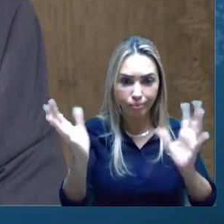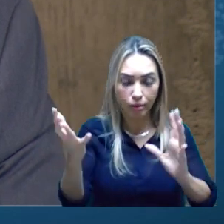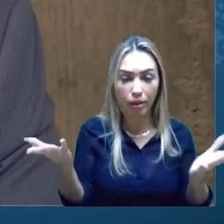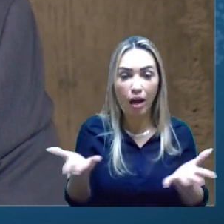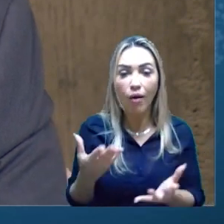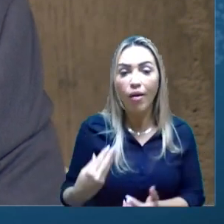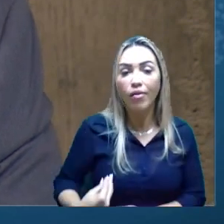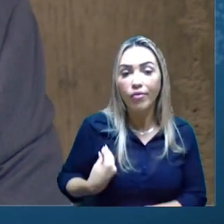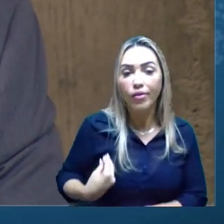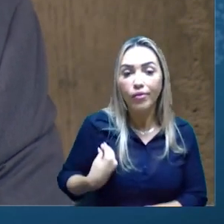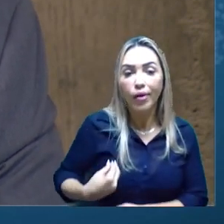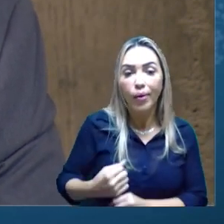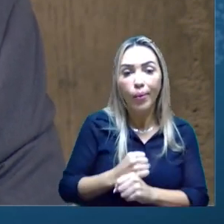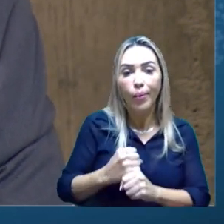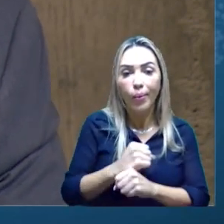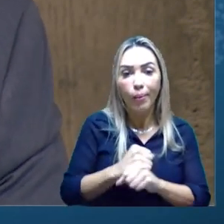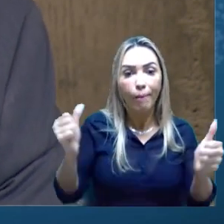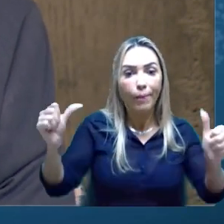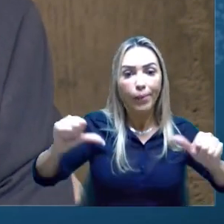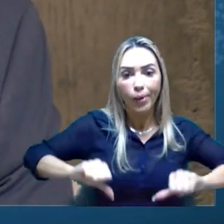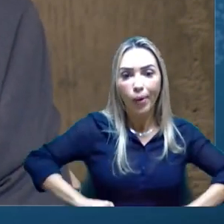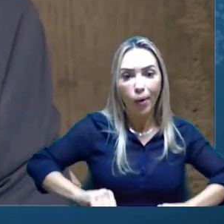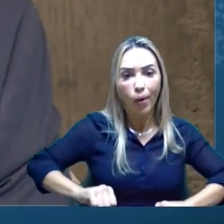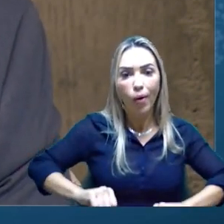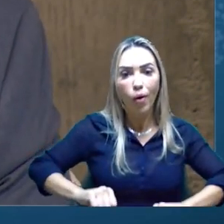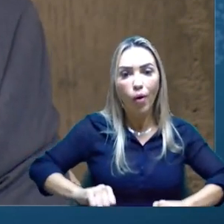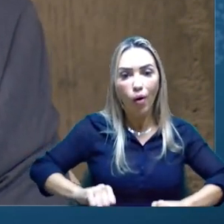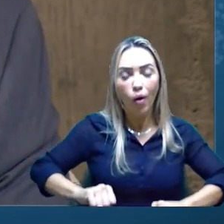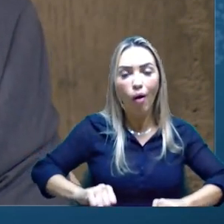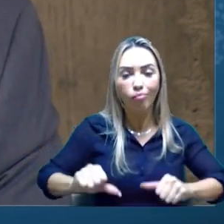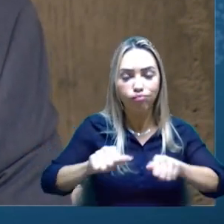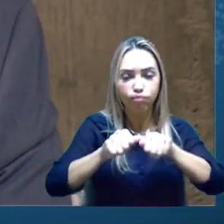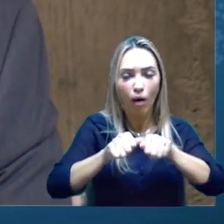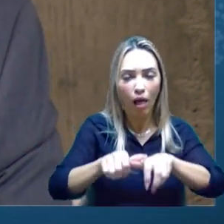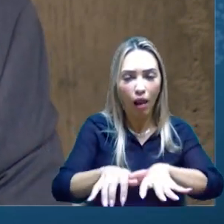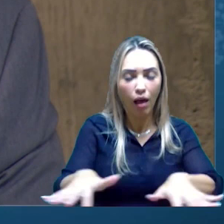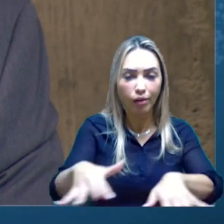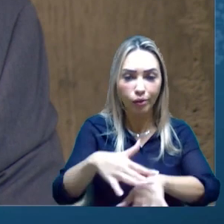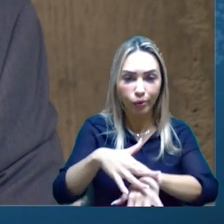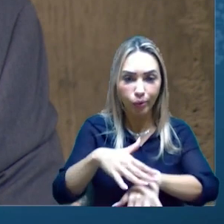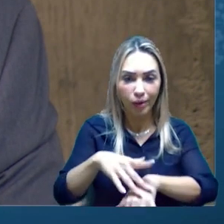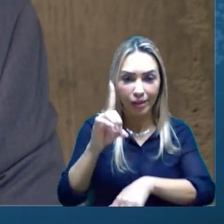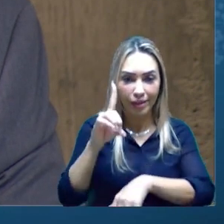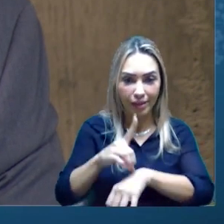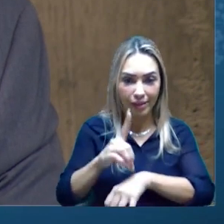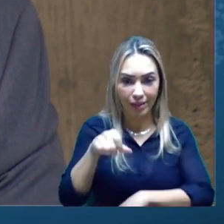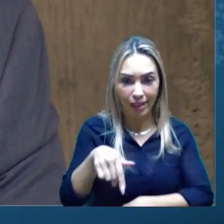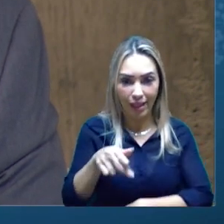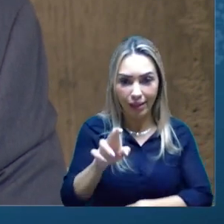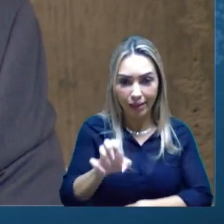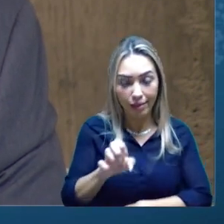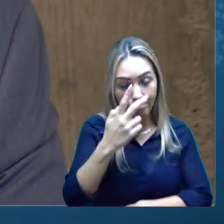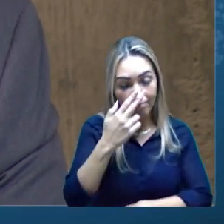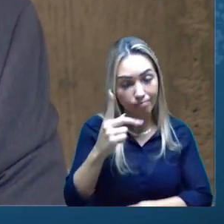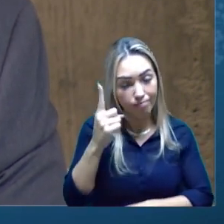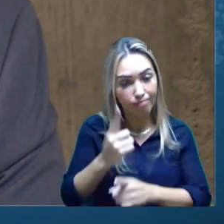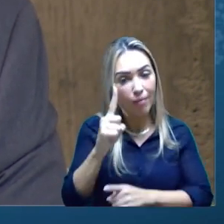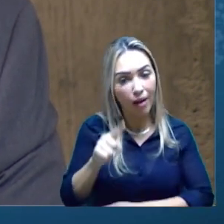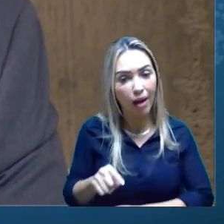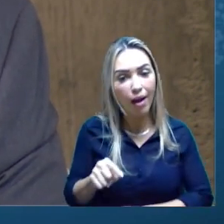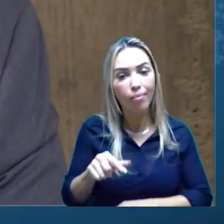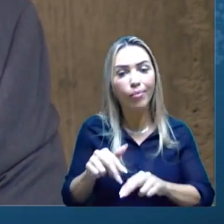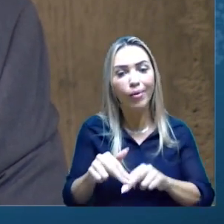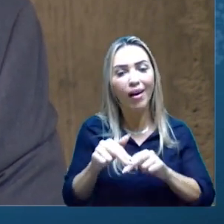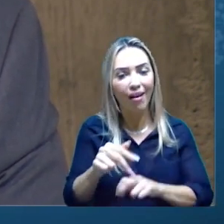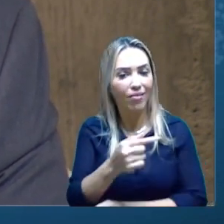o pior surto de dengue, né? E uma resposta importante também é através da